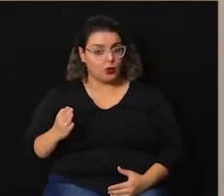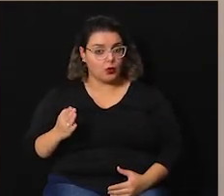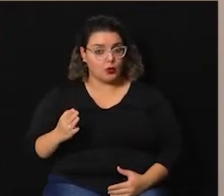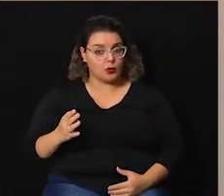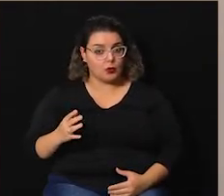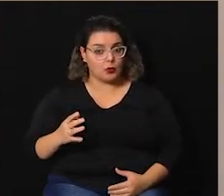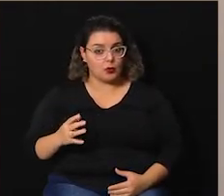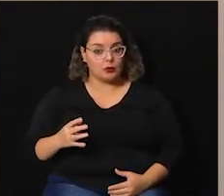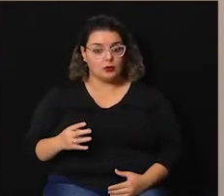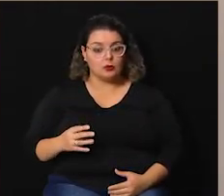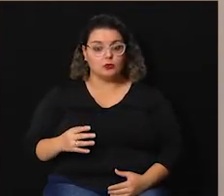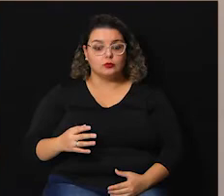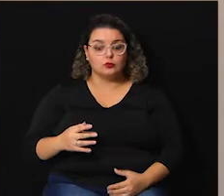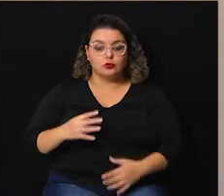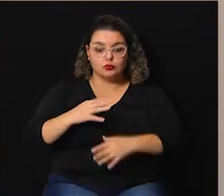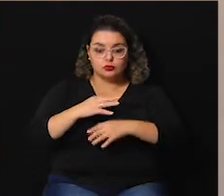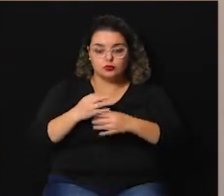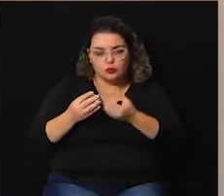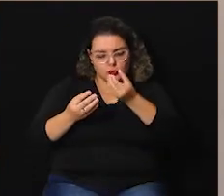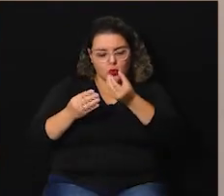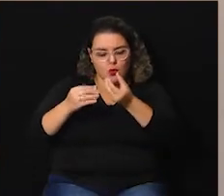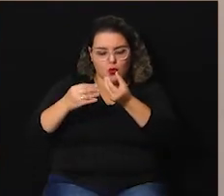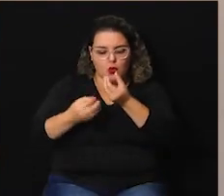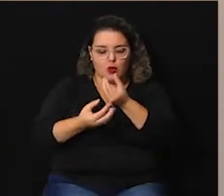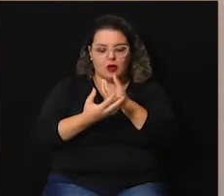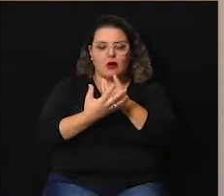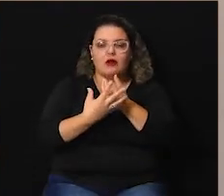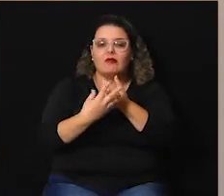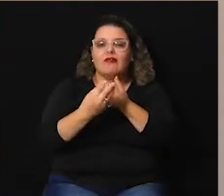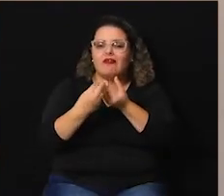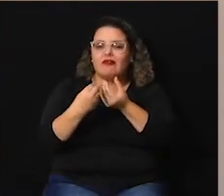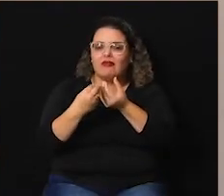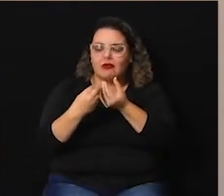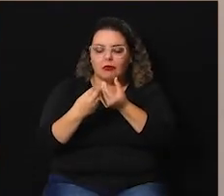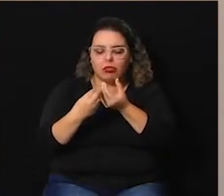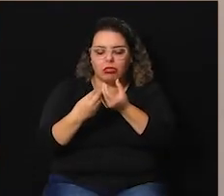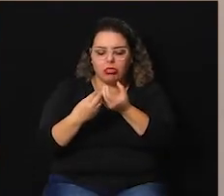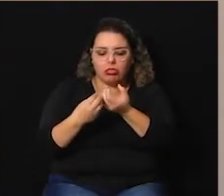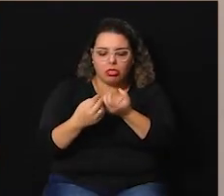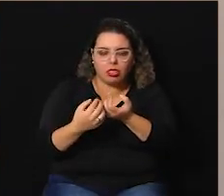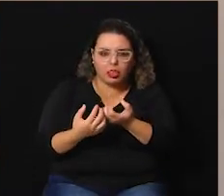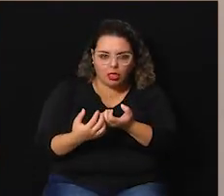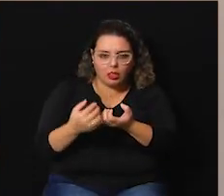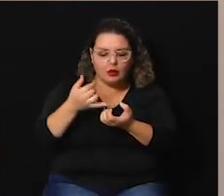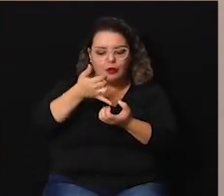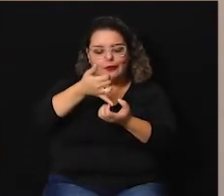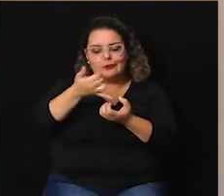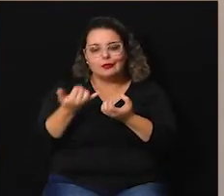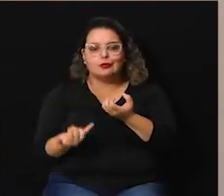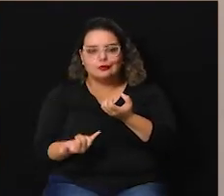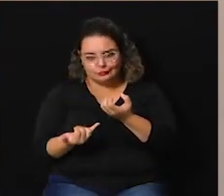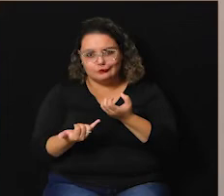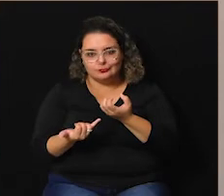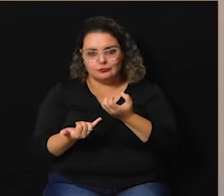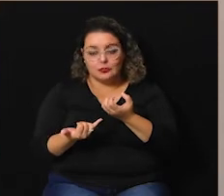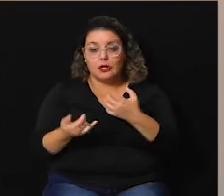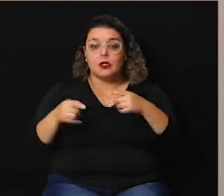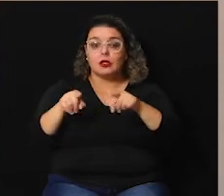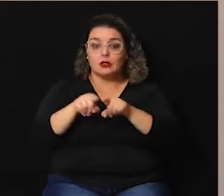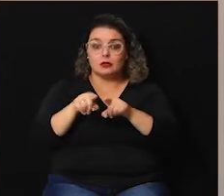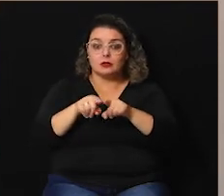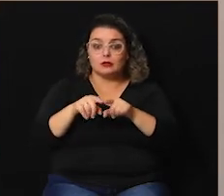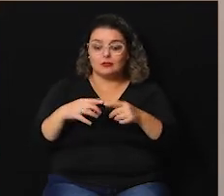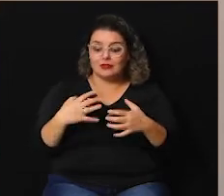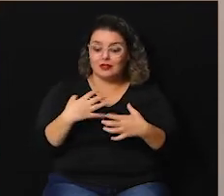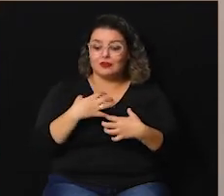na constituição do pelo, nesse caso, que enfraquece o pelo e provoca queda, quanto também ao